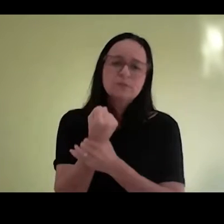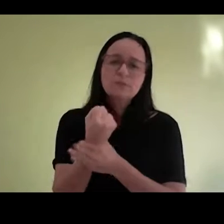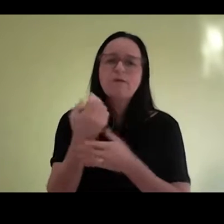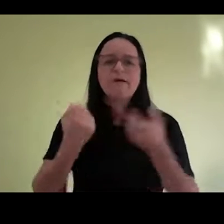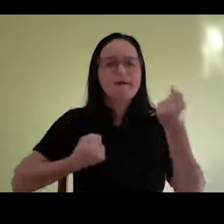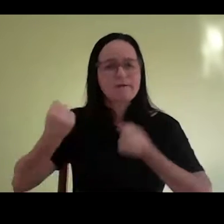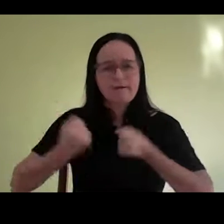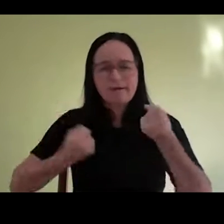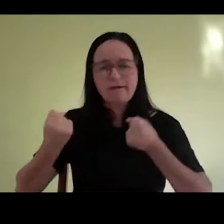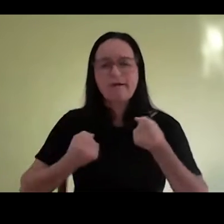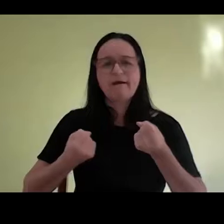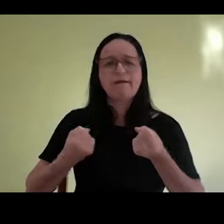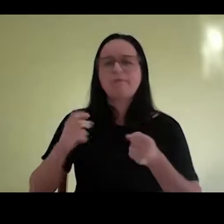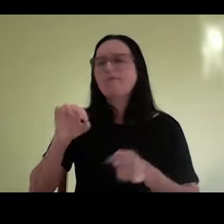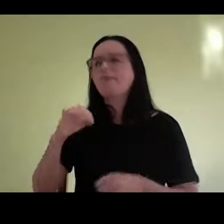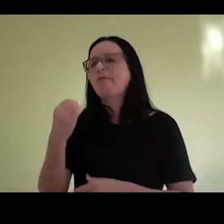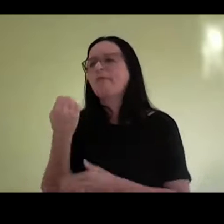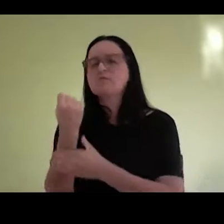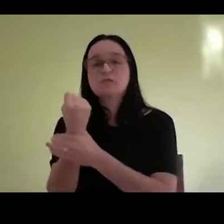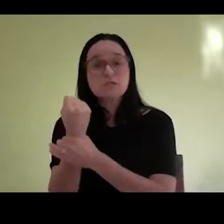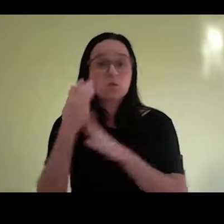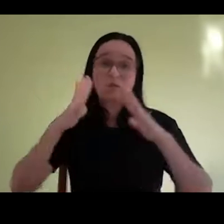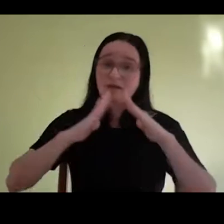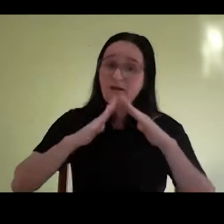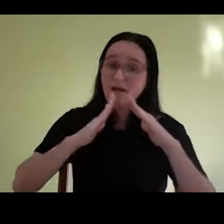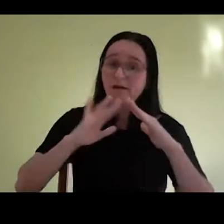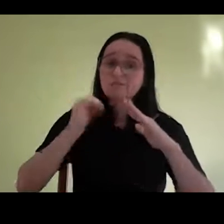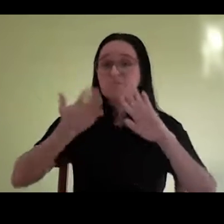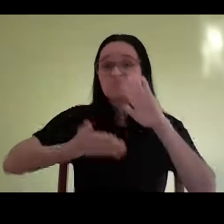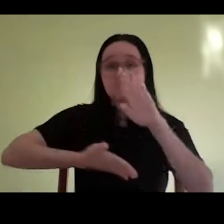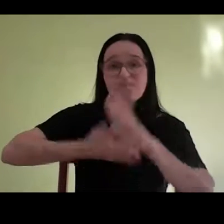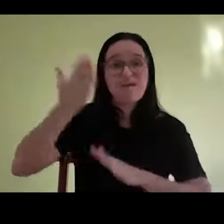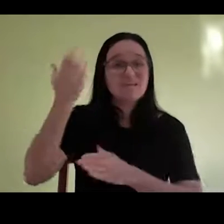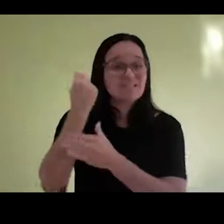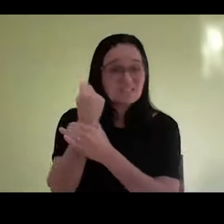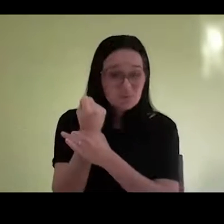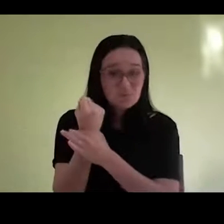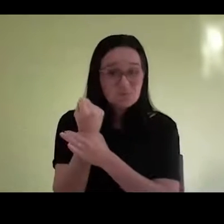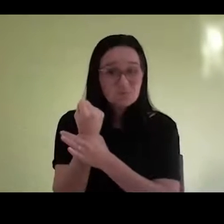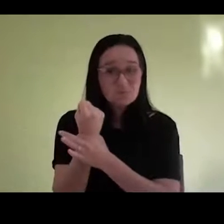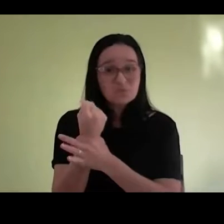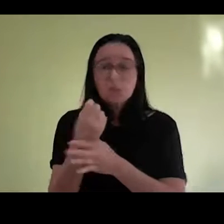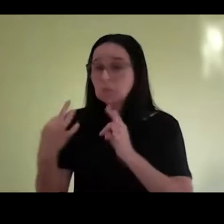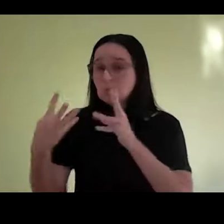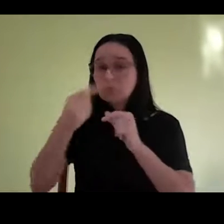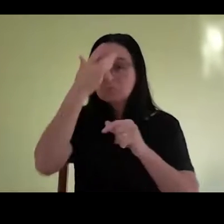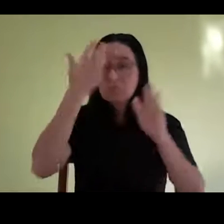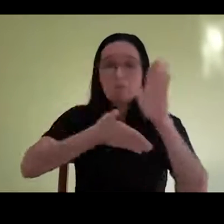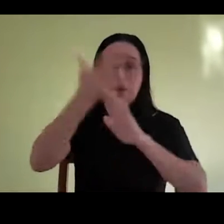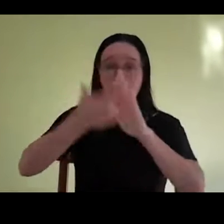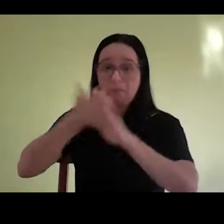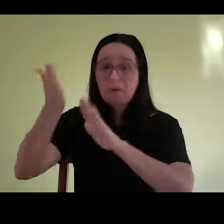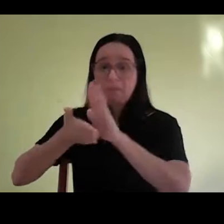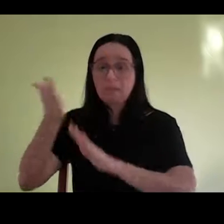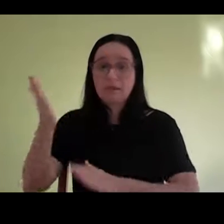seguro de uma residência, um seguro viagem, hoje todo mundo viaja, né? Por mais que seja uma